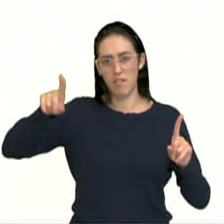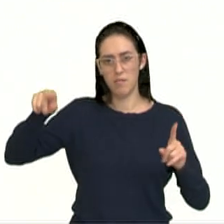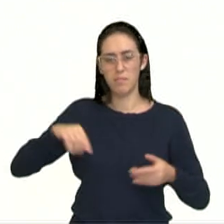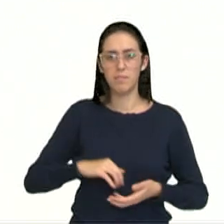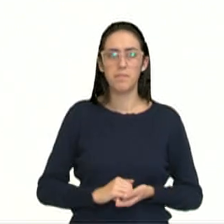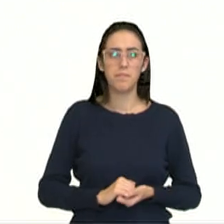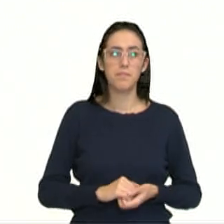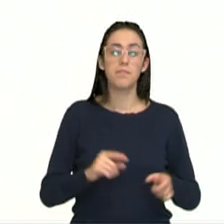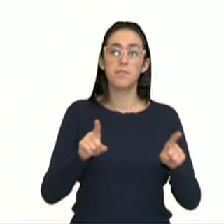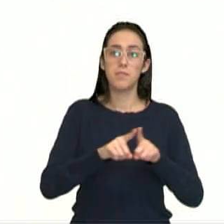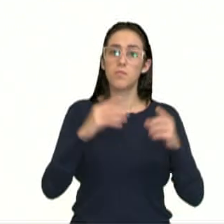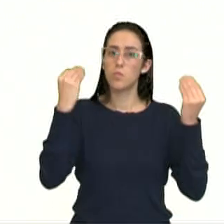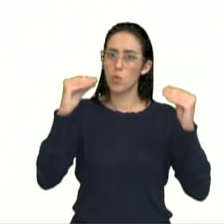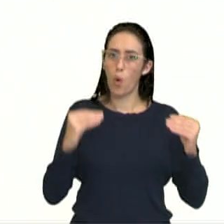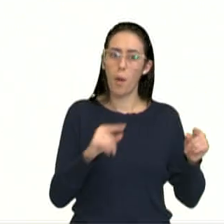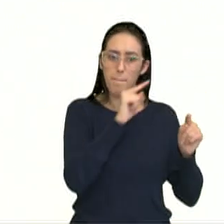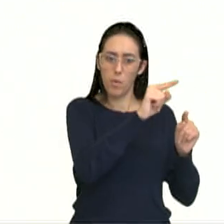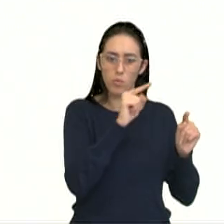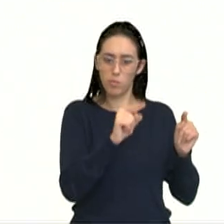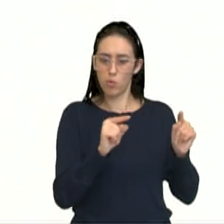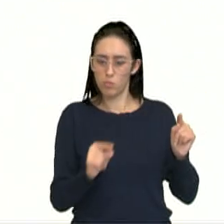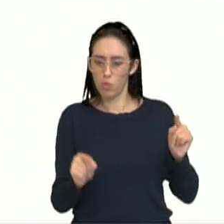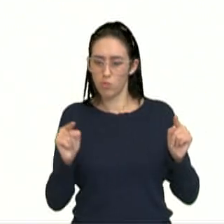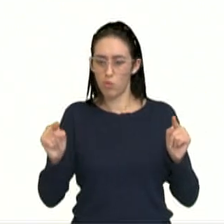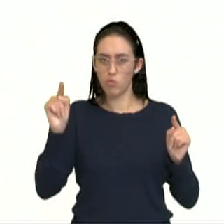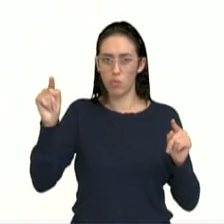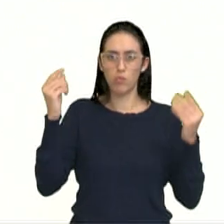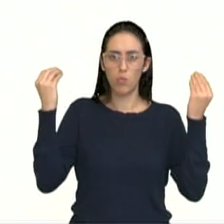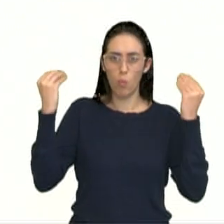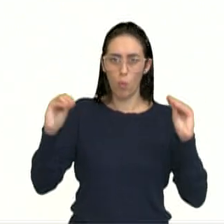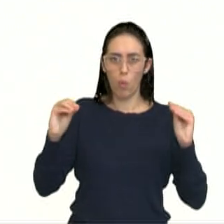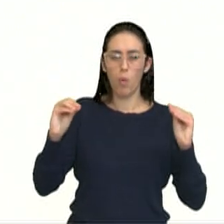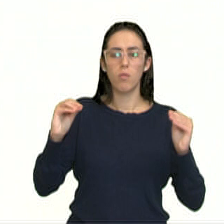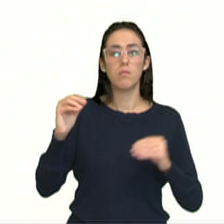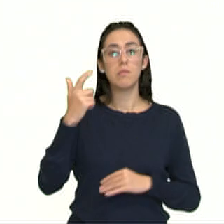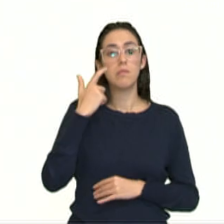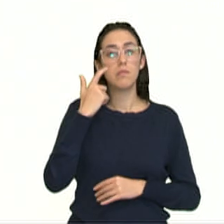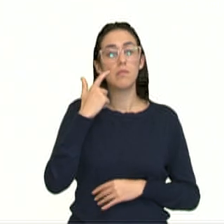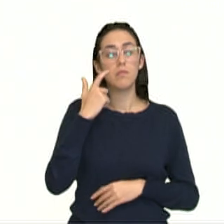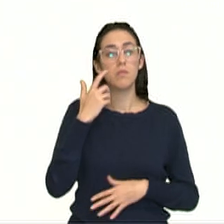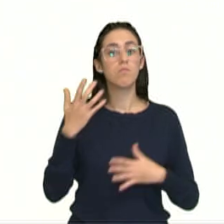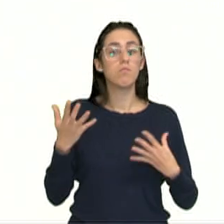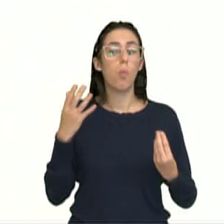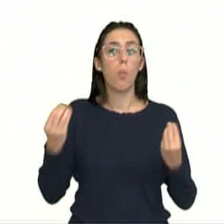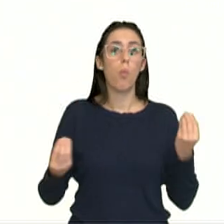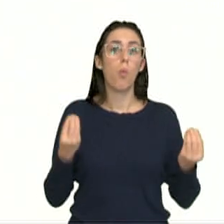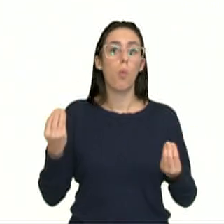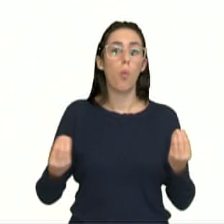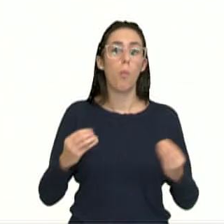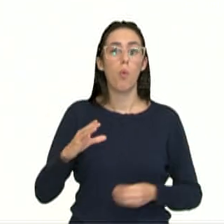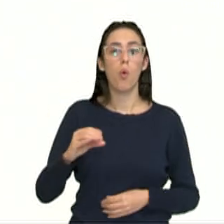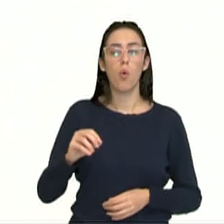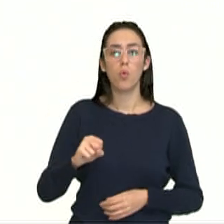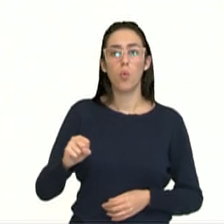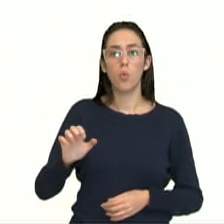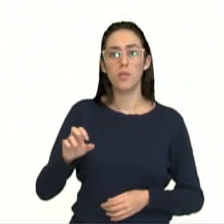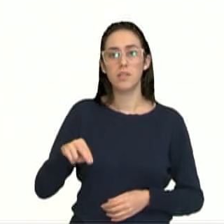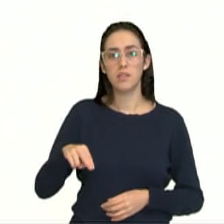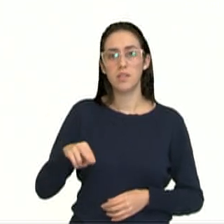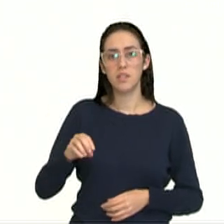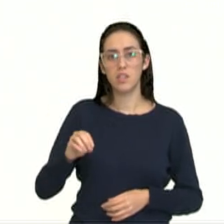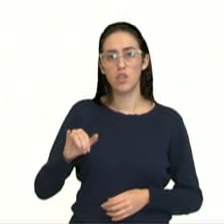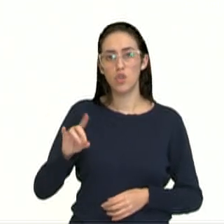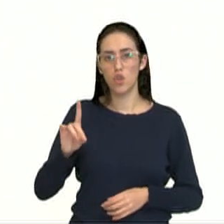Também coloco todos os pontos, né, no gráfico e vejo como que essa cossenoide